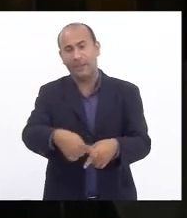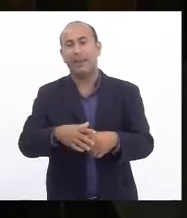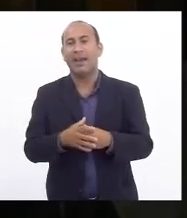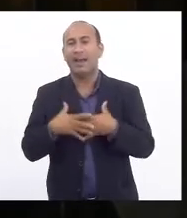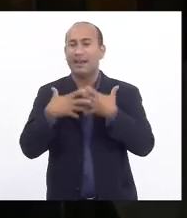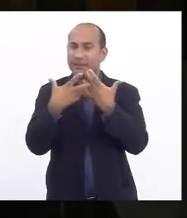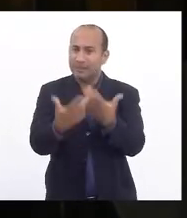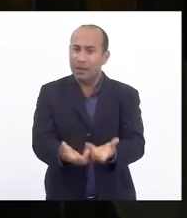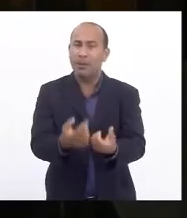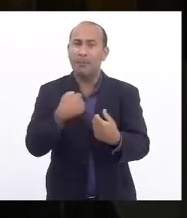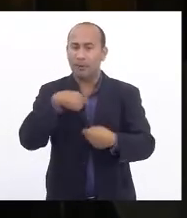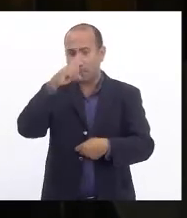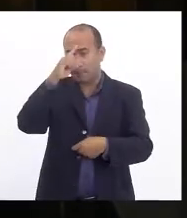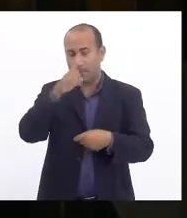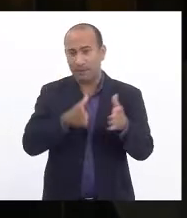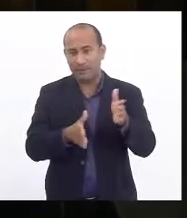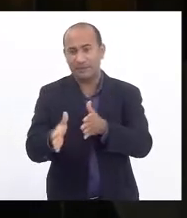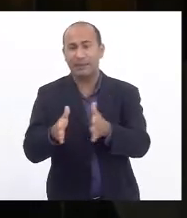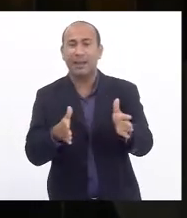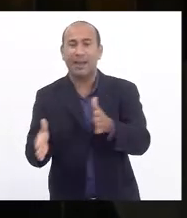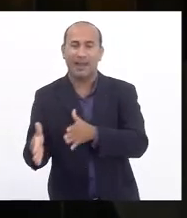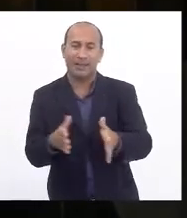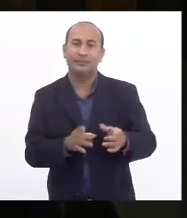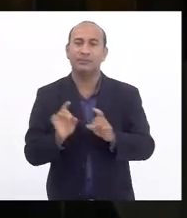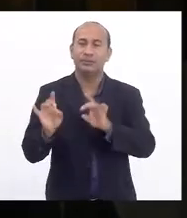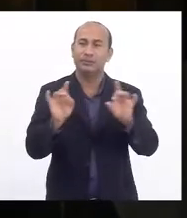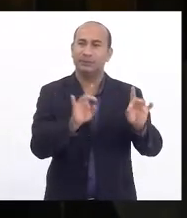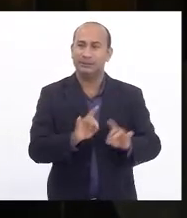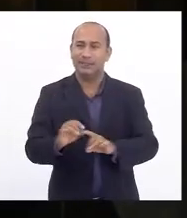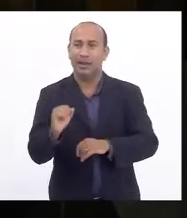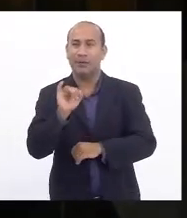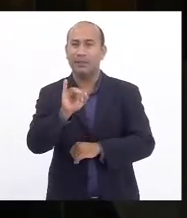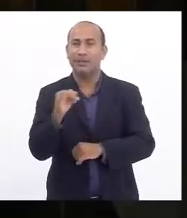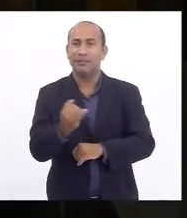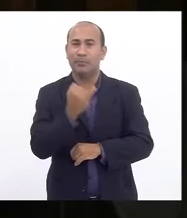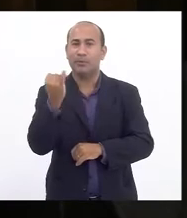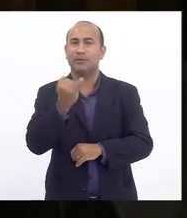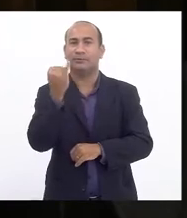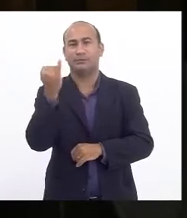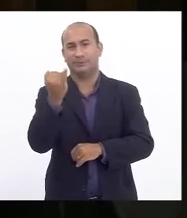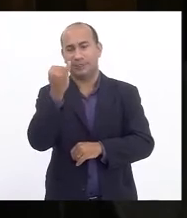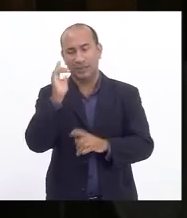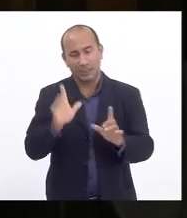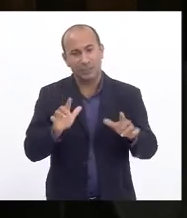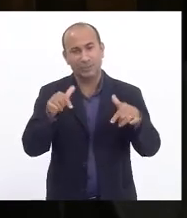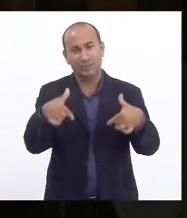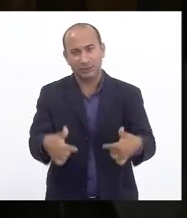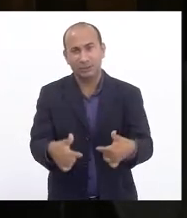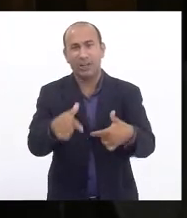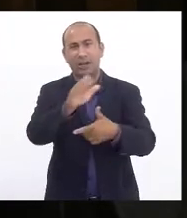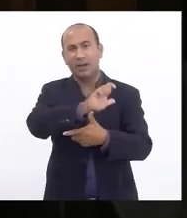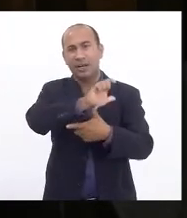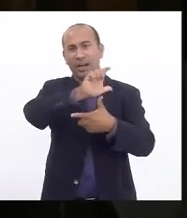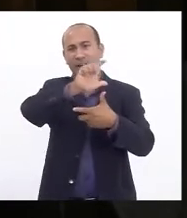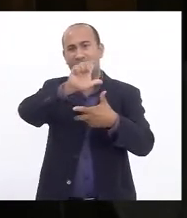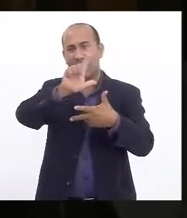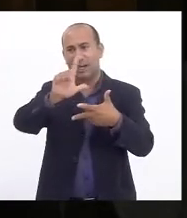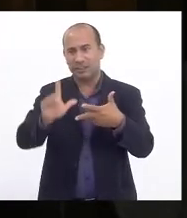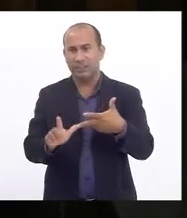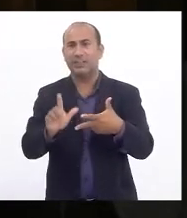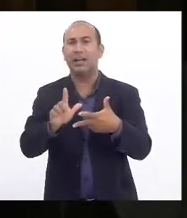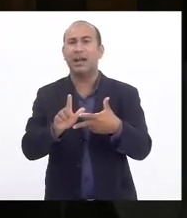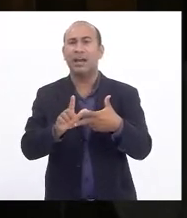para participar de um momento muito especial e muito importante numa ação Legislativa O que é o processo